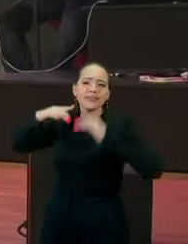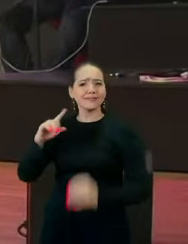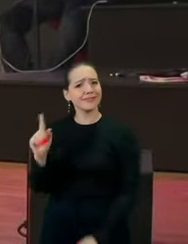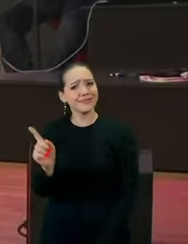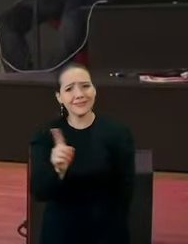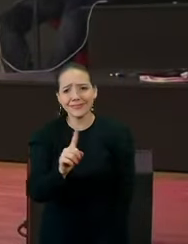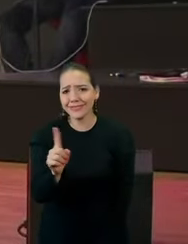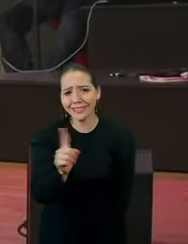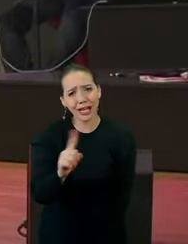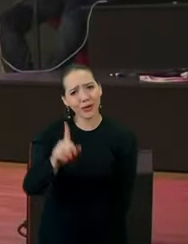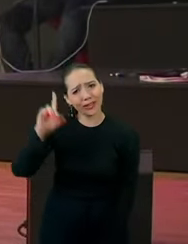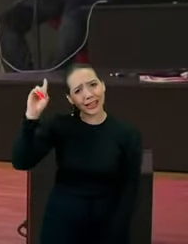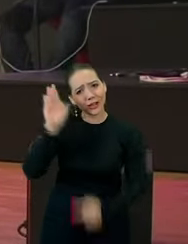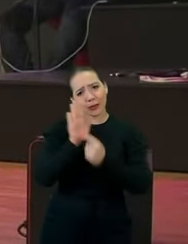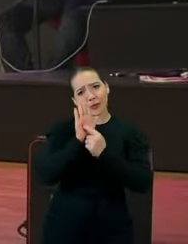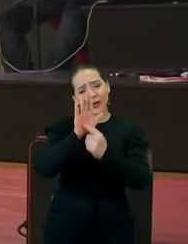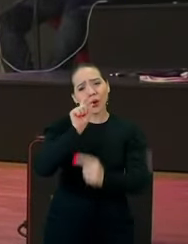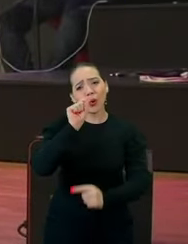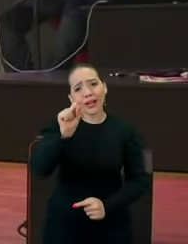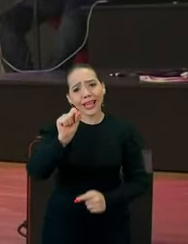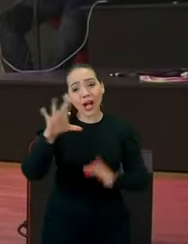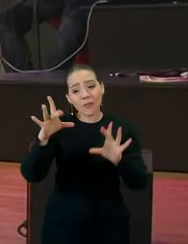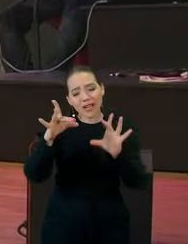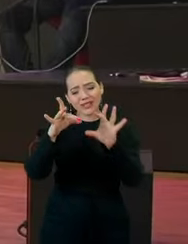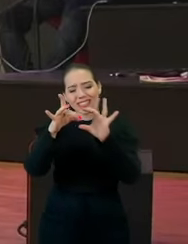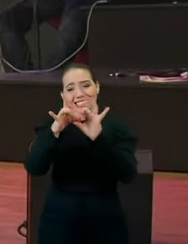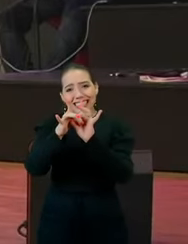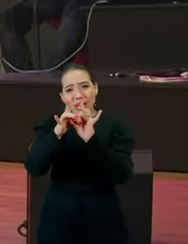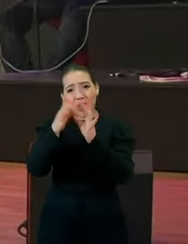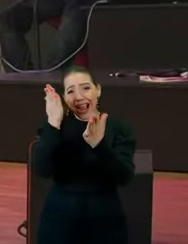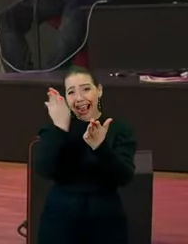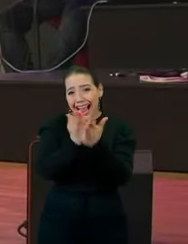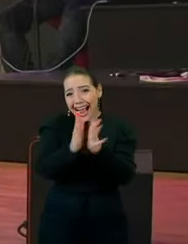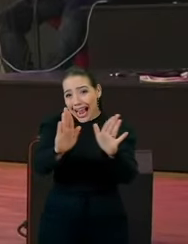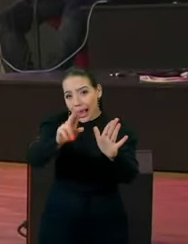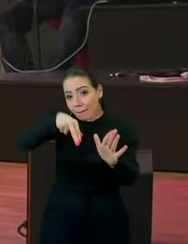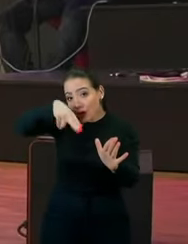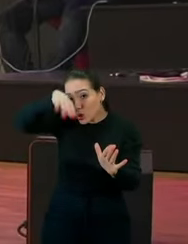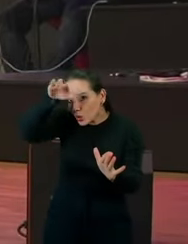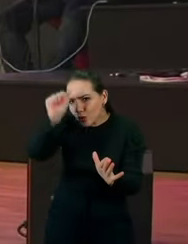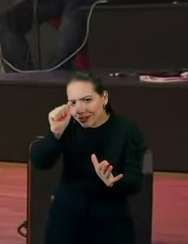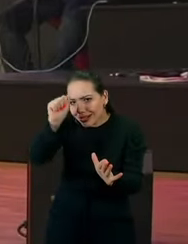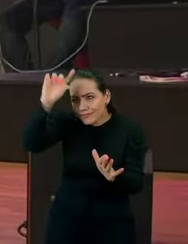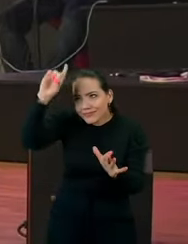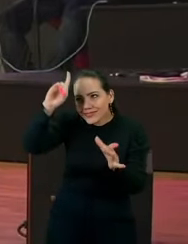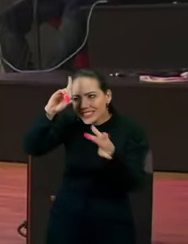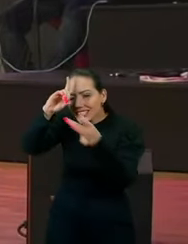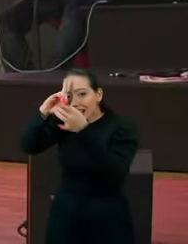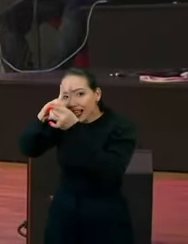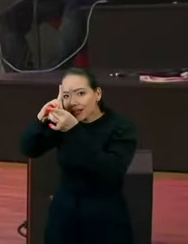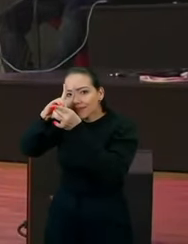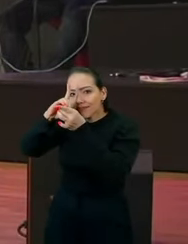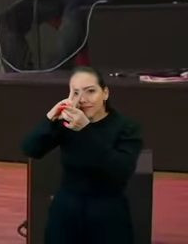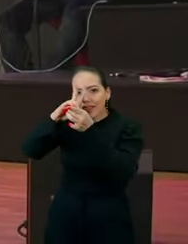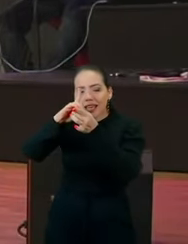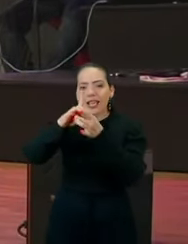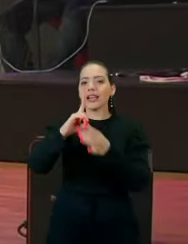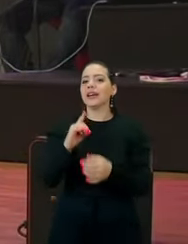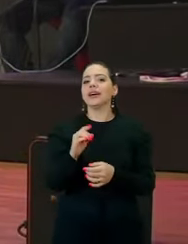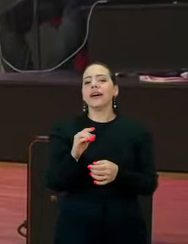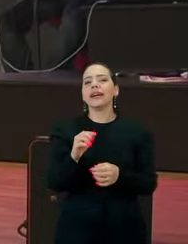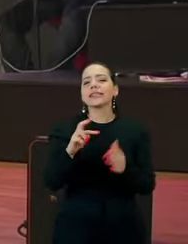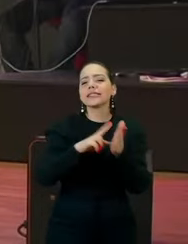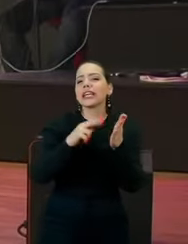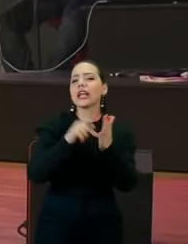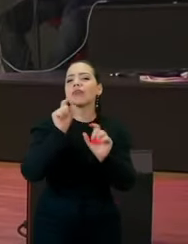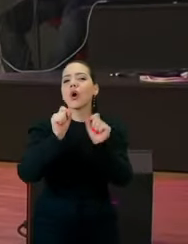uma conexão ininterrupta. Ele não quer desligar de você. Não está fadada ao culto, às canções. Não